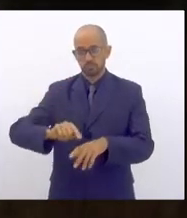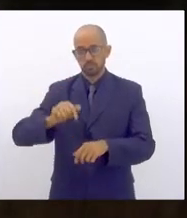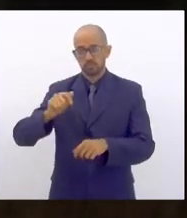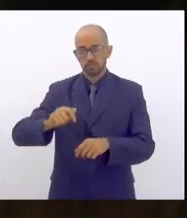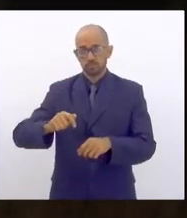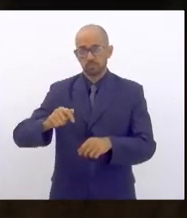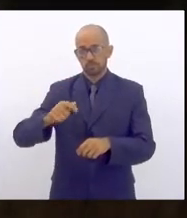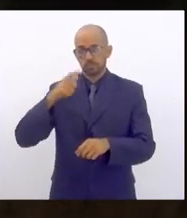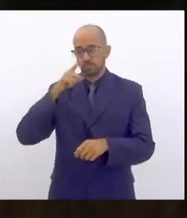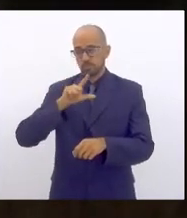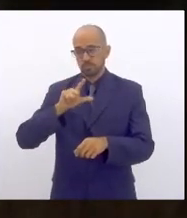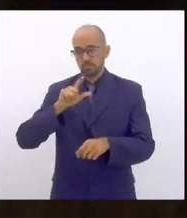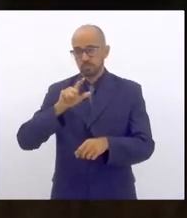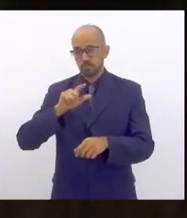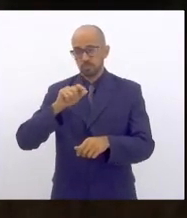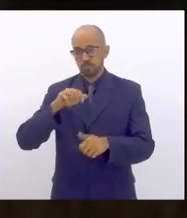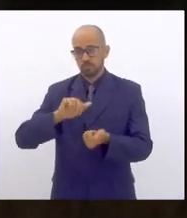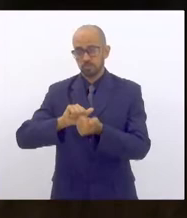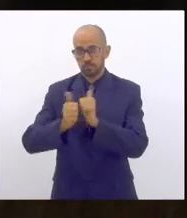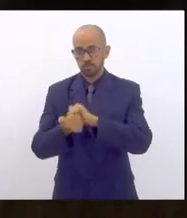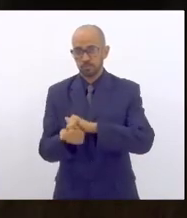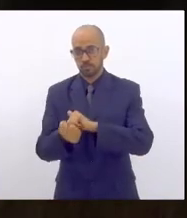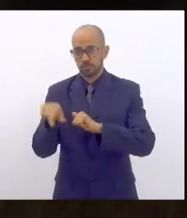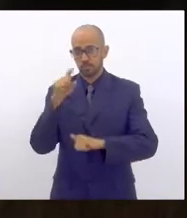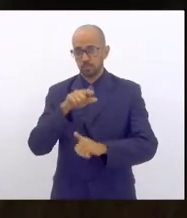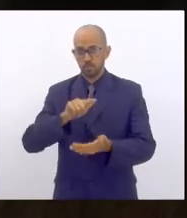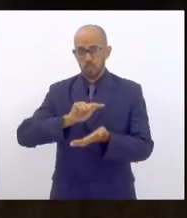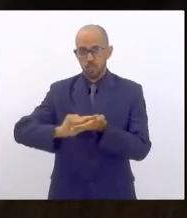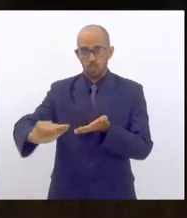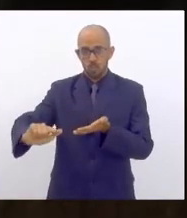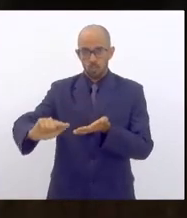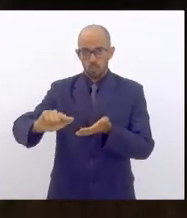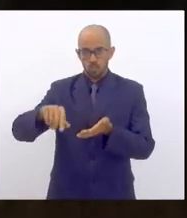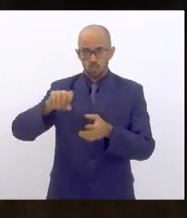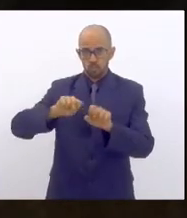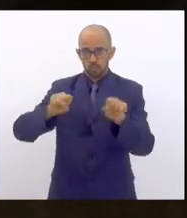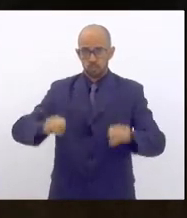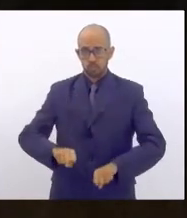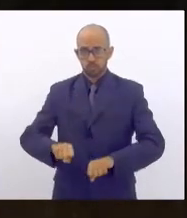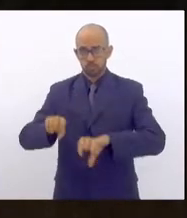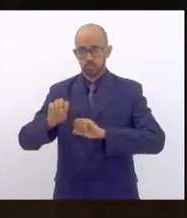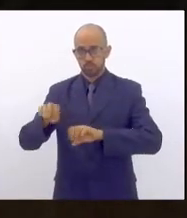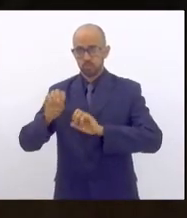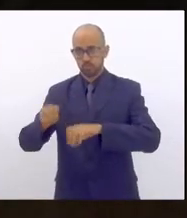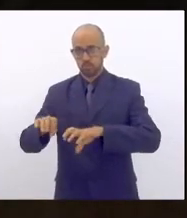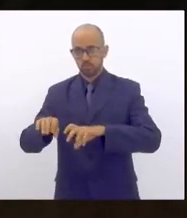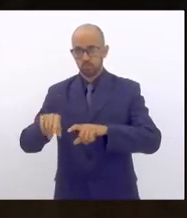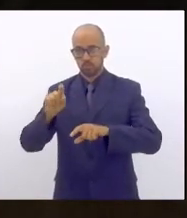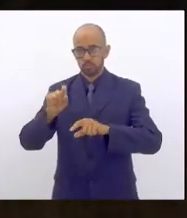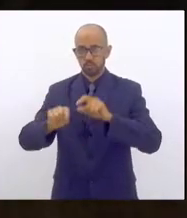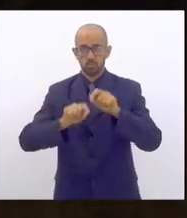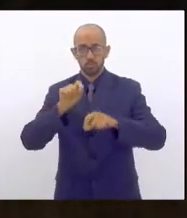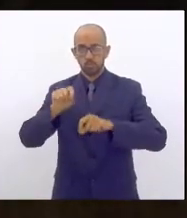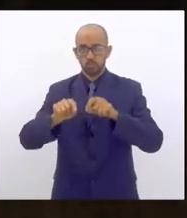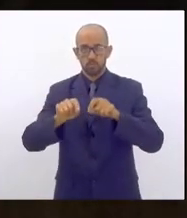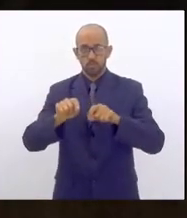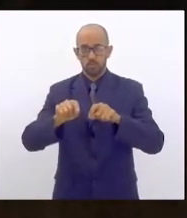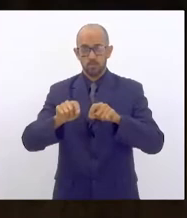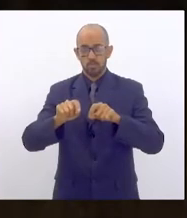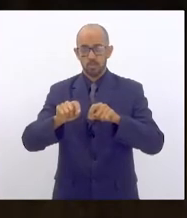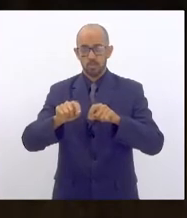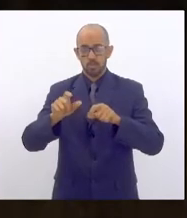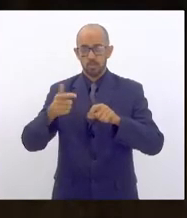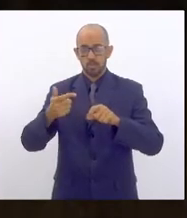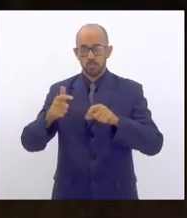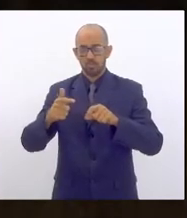vazio no nosso sistema de educação, que é não dar noções,